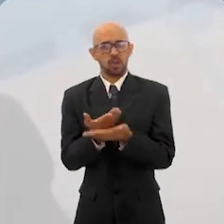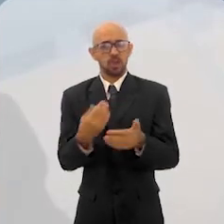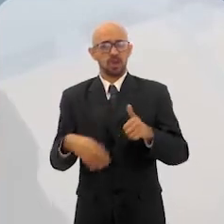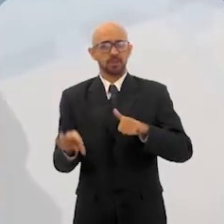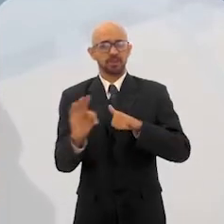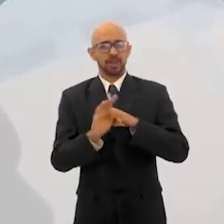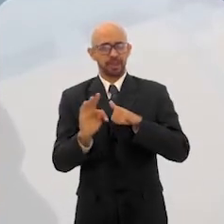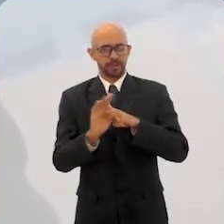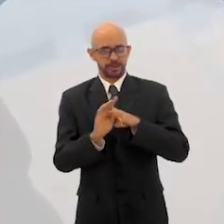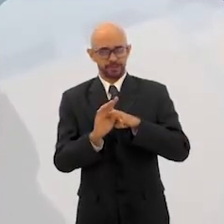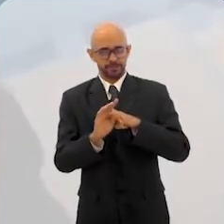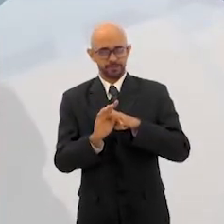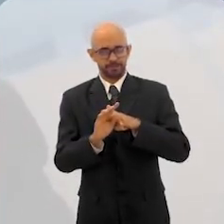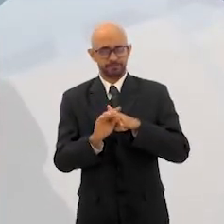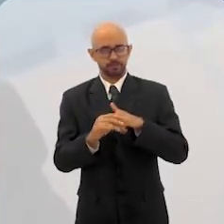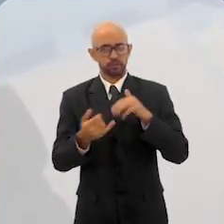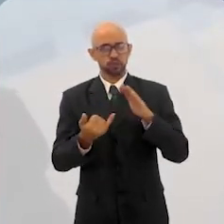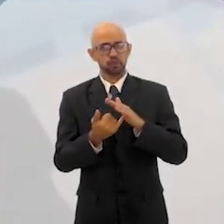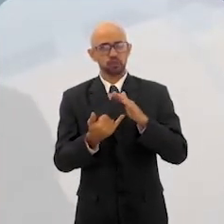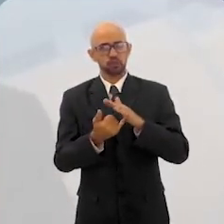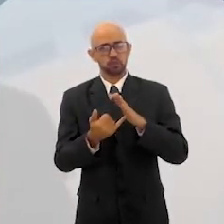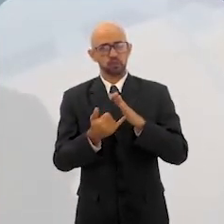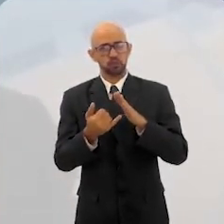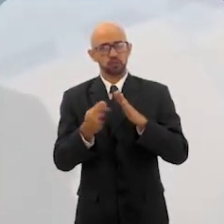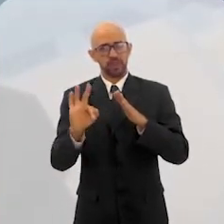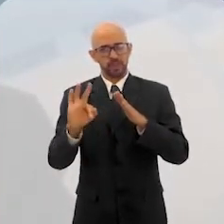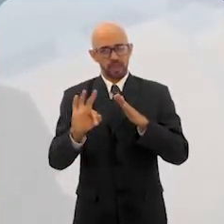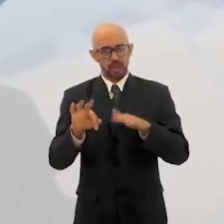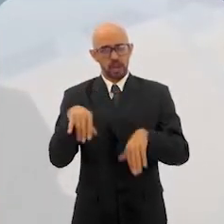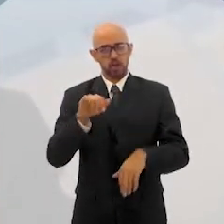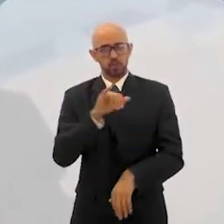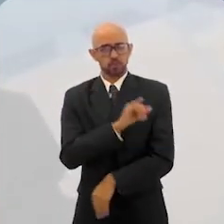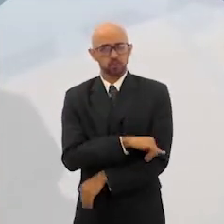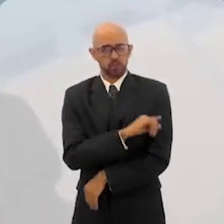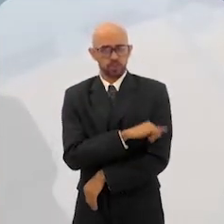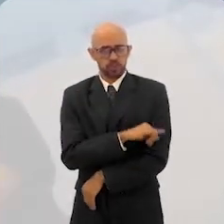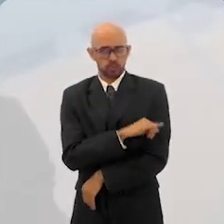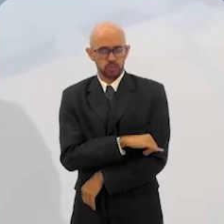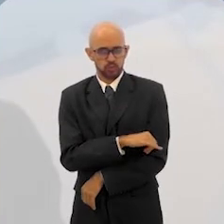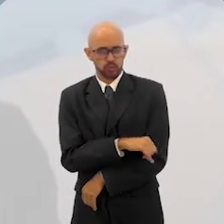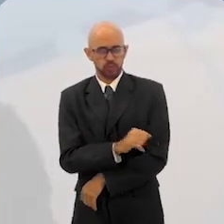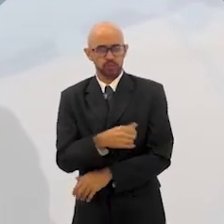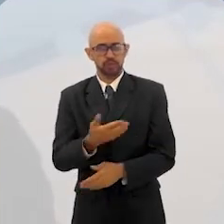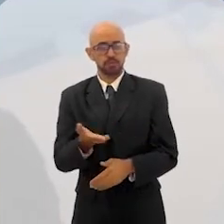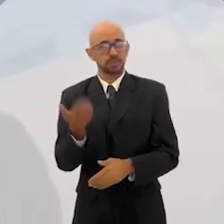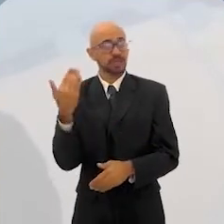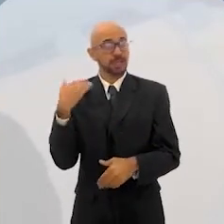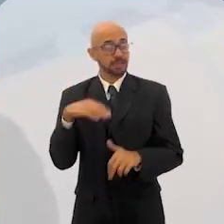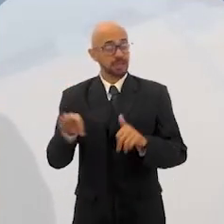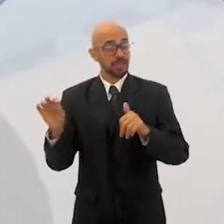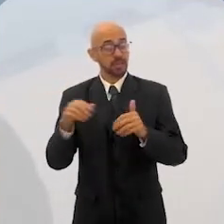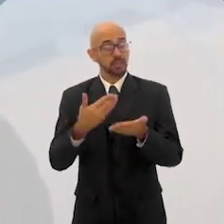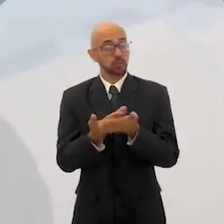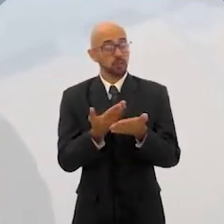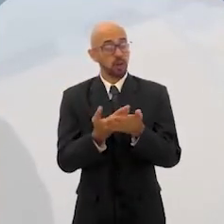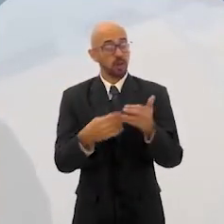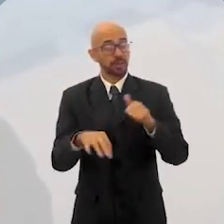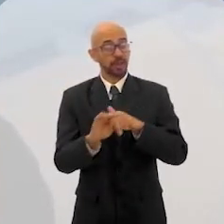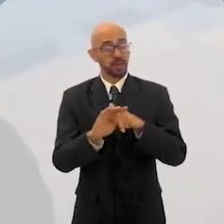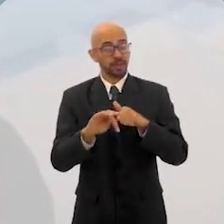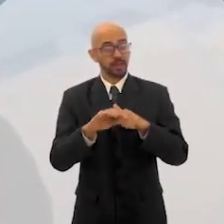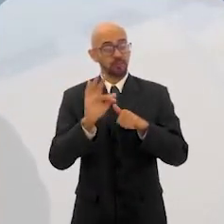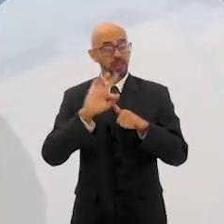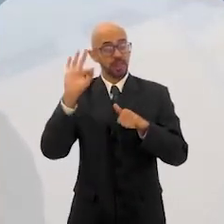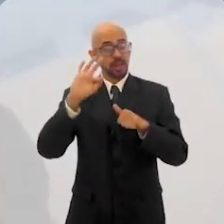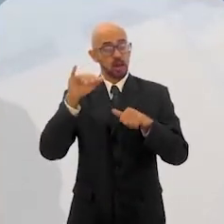técnica, né? Na época era o antigo Instituto Federal do Rio de Janeiro, né? Hoje Instituto Federal do Rio de Janeiro, mas na época era Escola Técnica Federal de Química. Então,